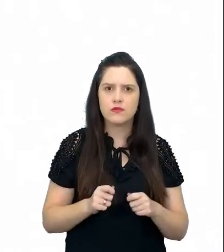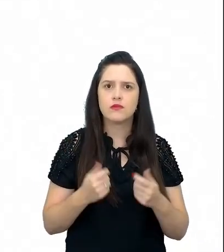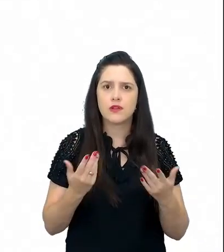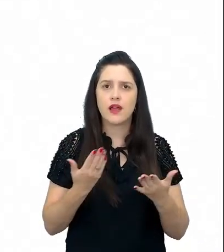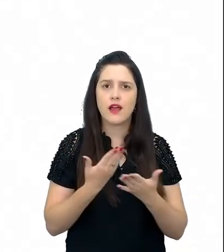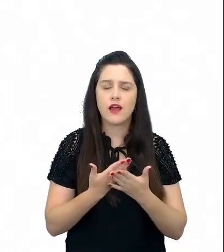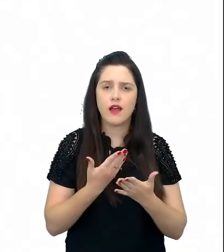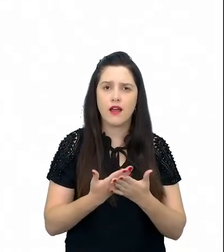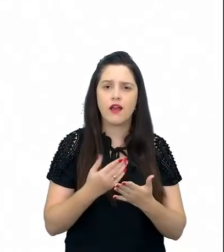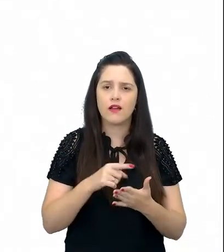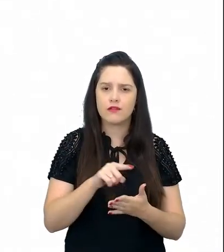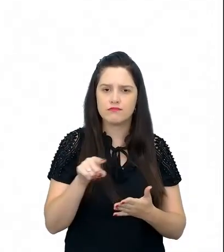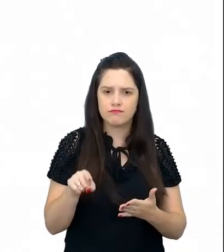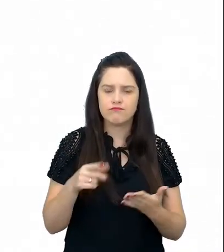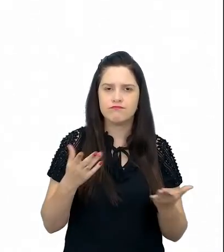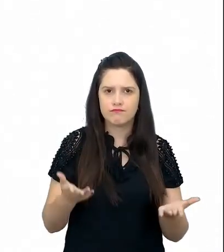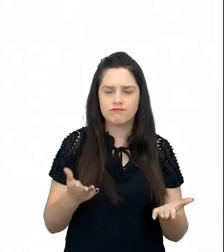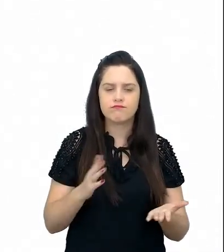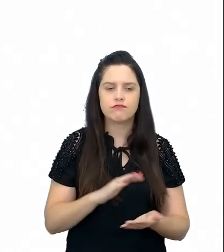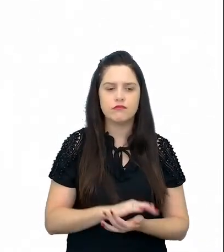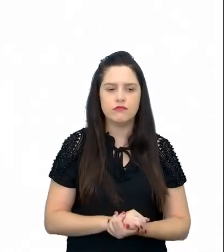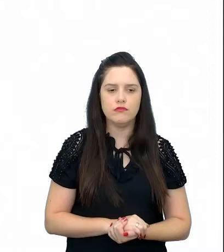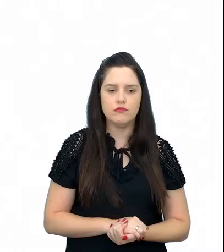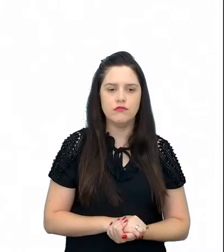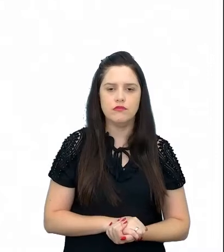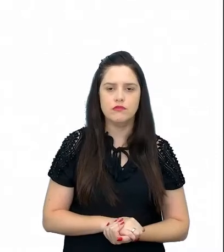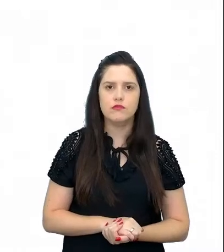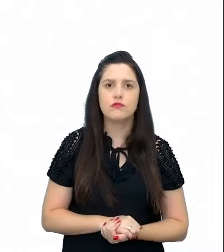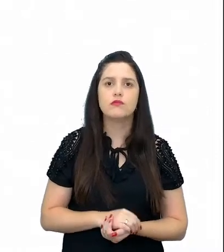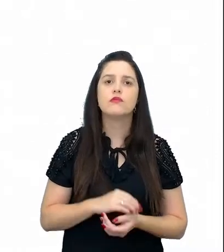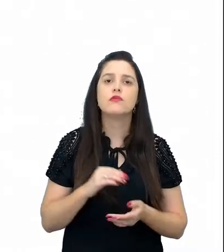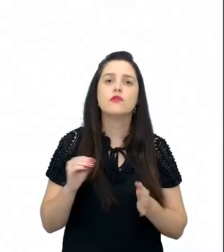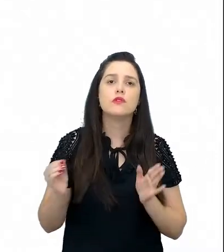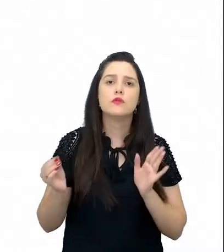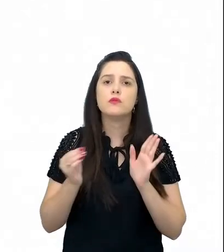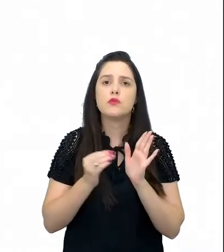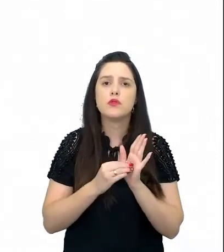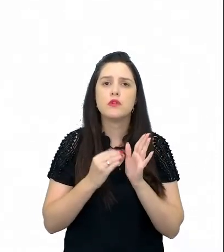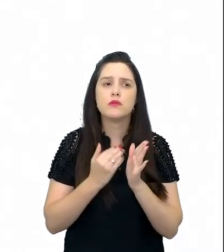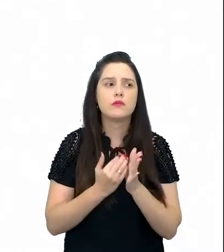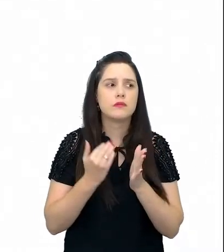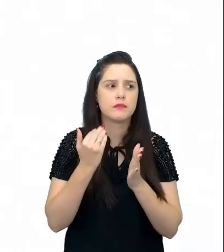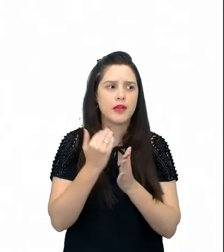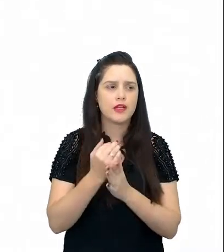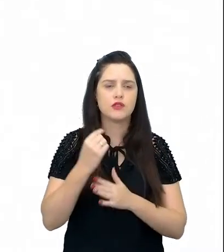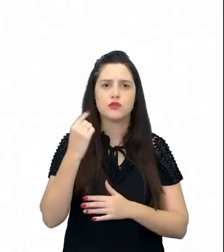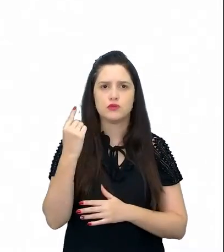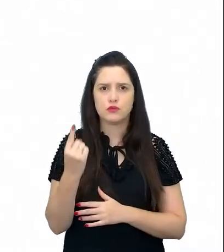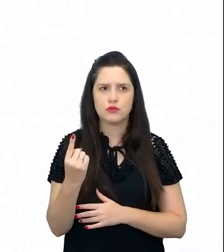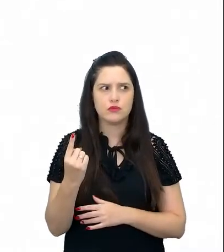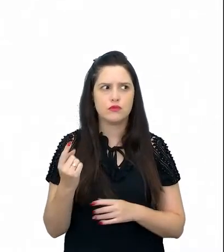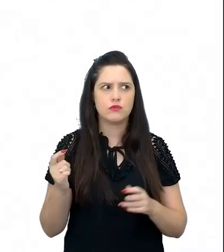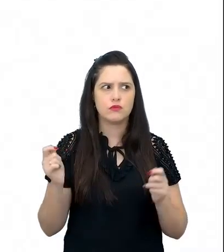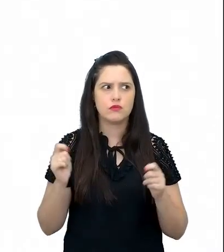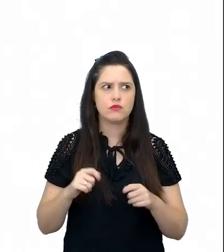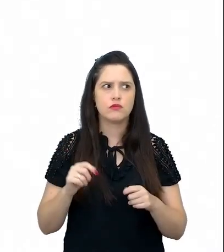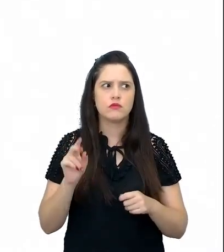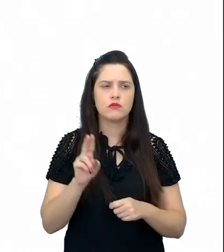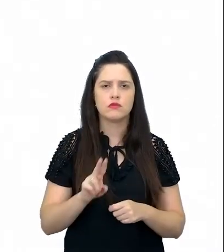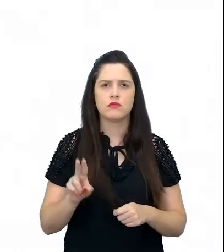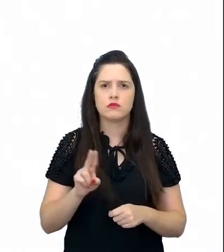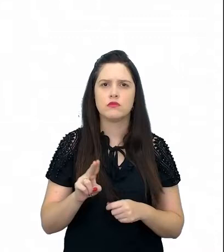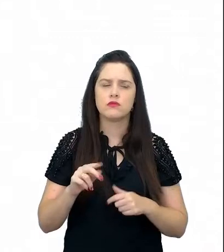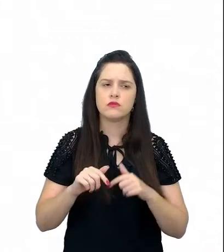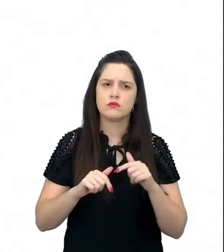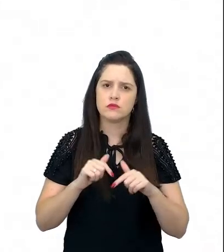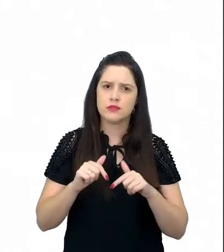encher a caixa de água que está vazia. Se fosse colocado mais duas, essa palavra mais, ela mostra para nós o quê? Que